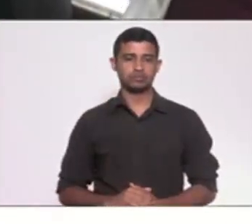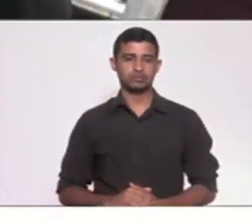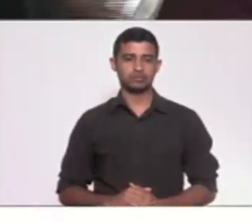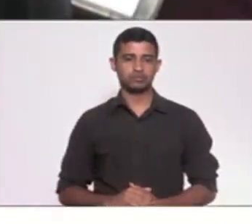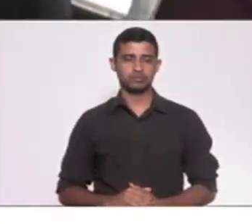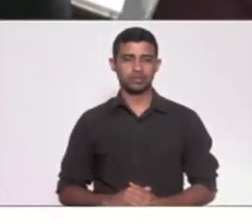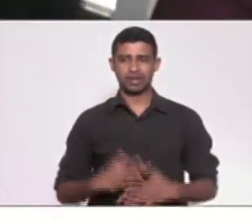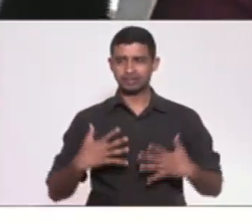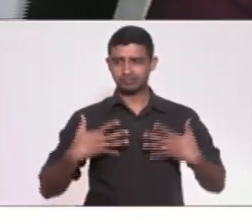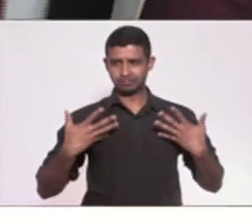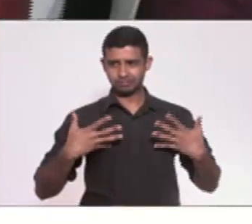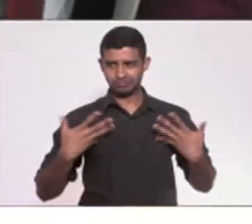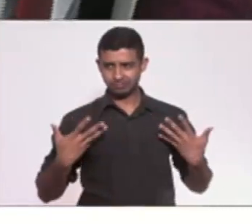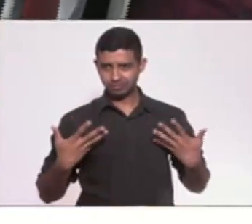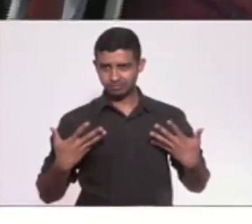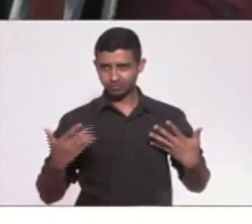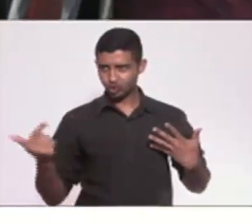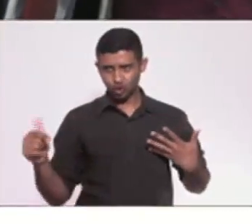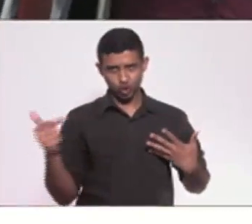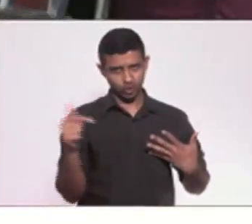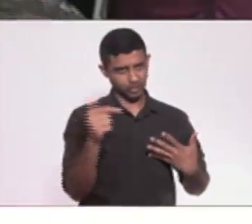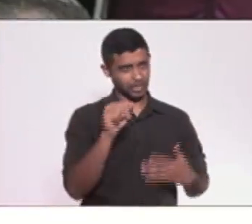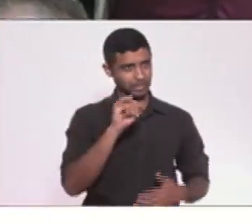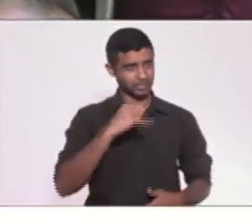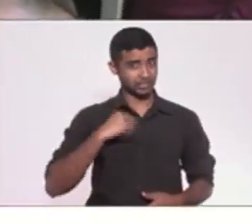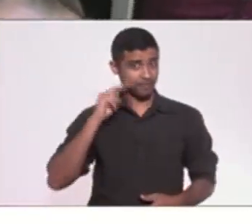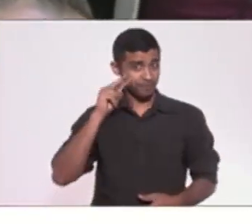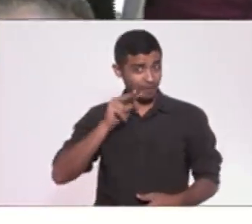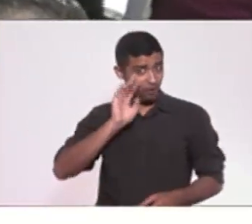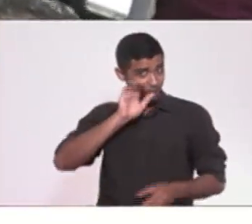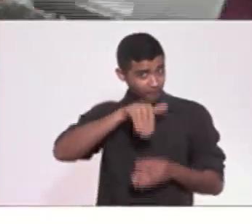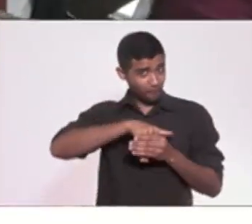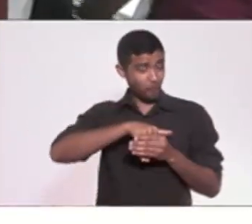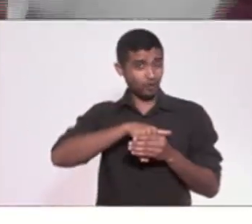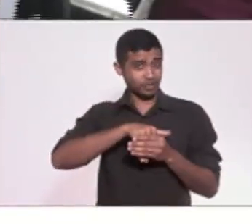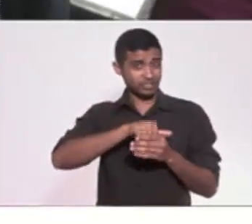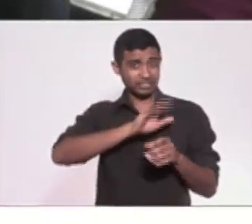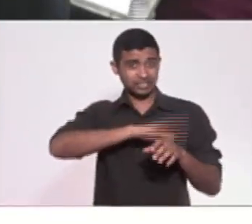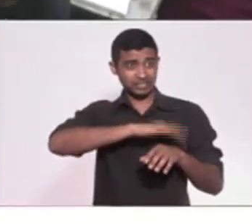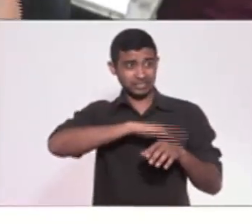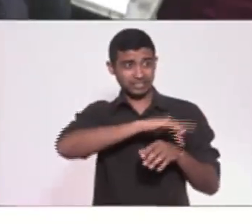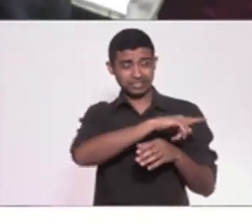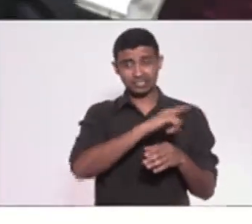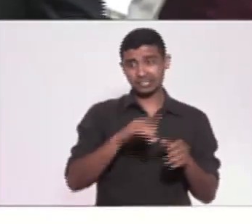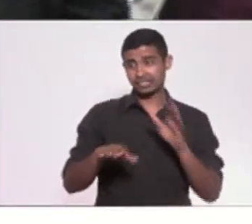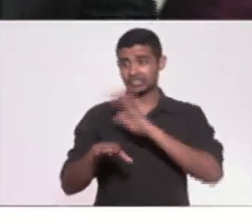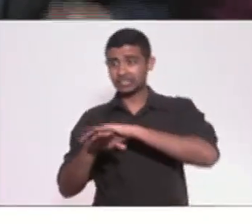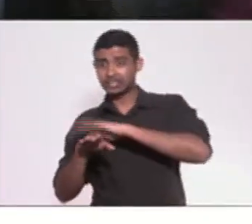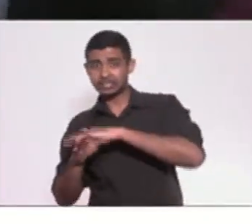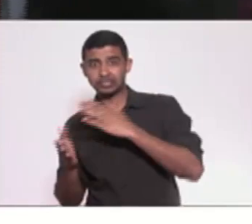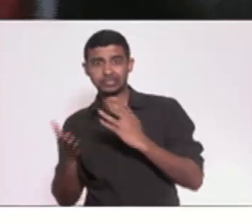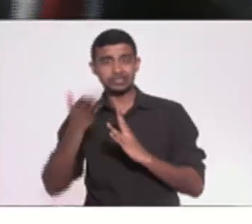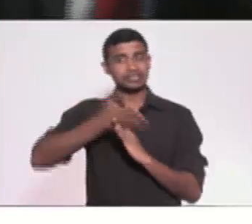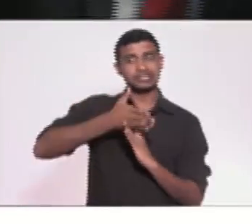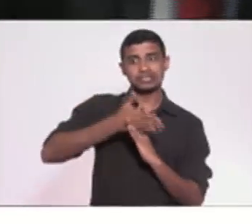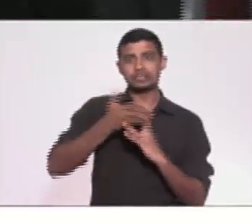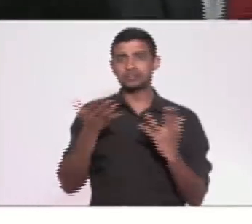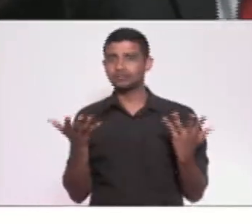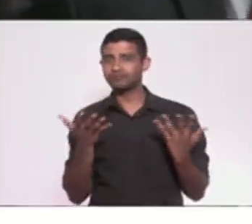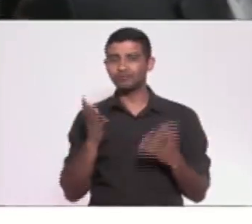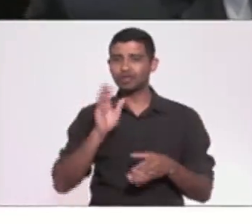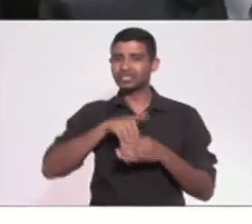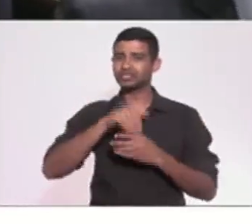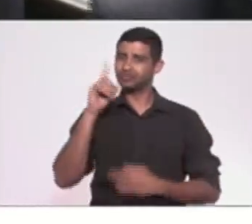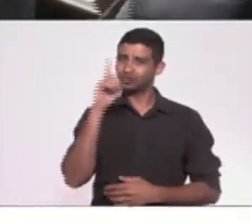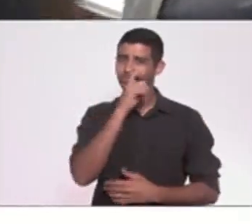ninguém contente aqui. Se for ver os votos, a esquerda está dividida, a direita está dividida, é uma votação muito